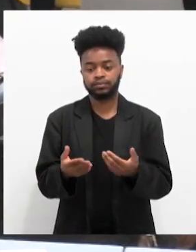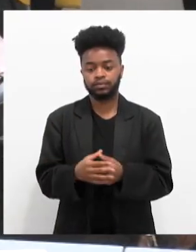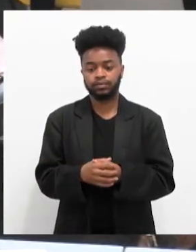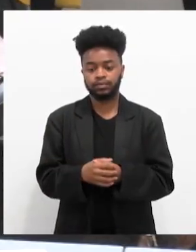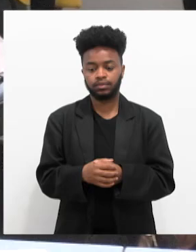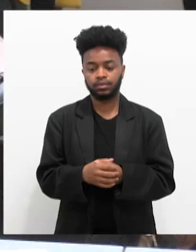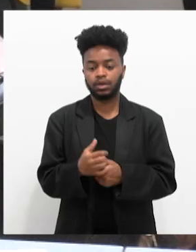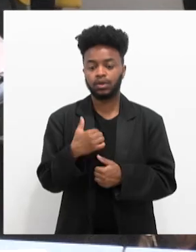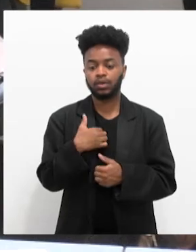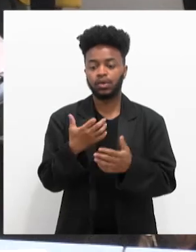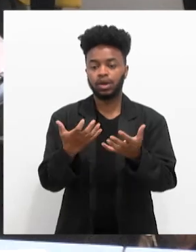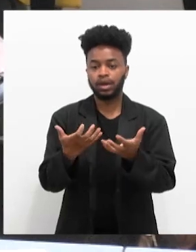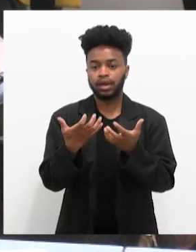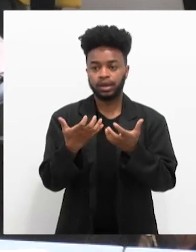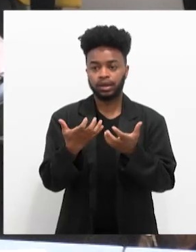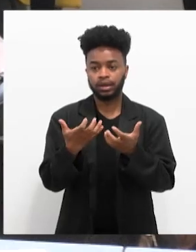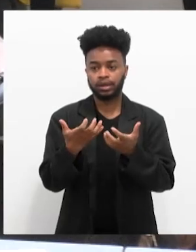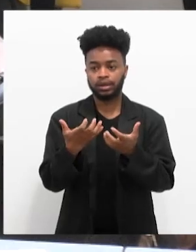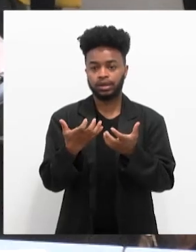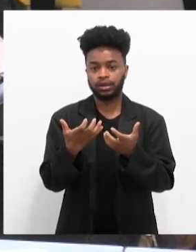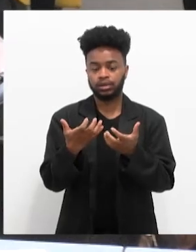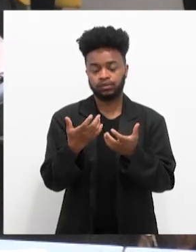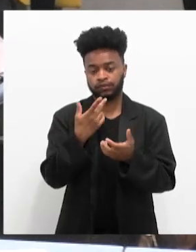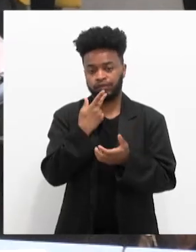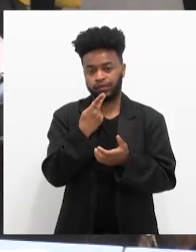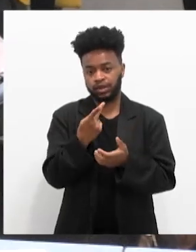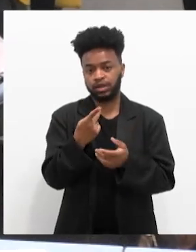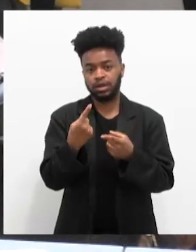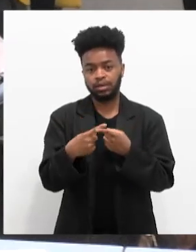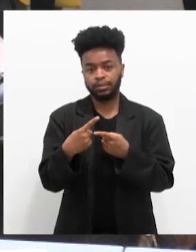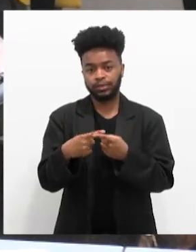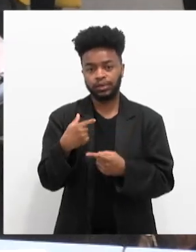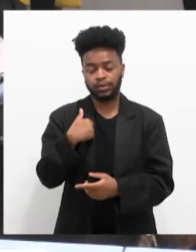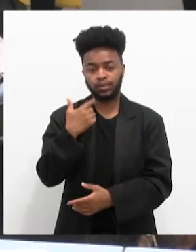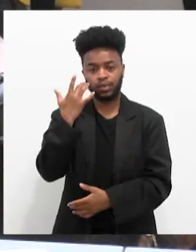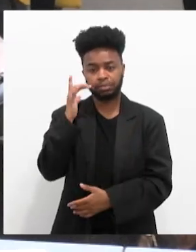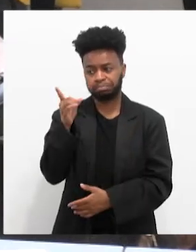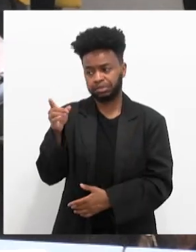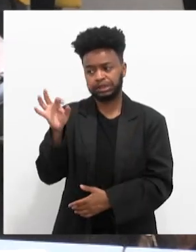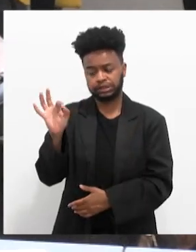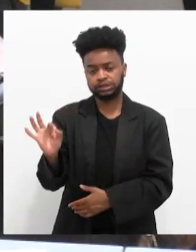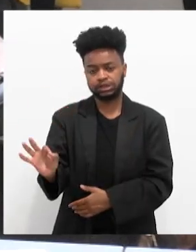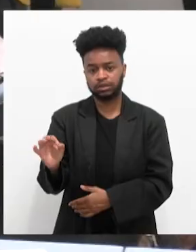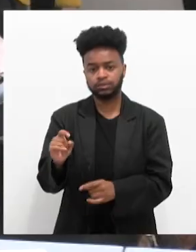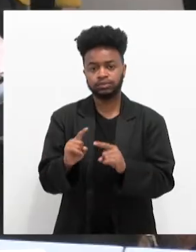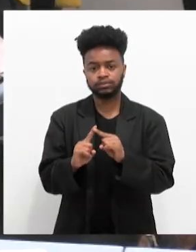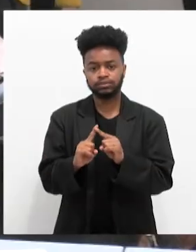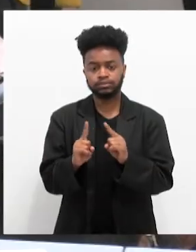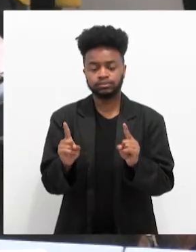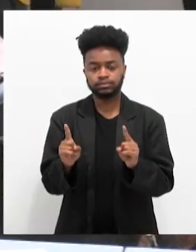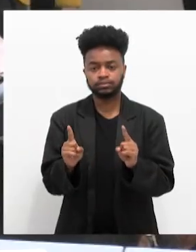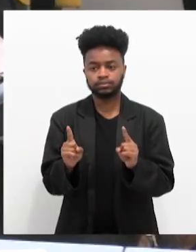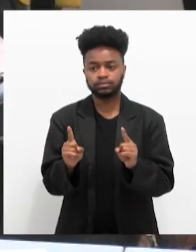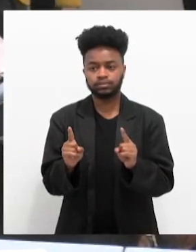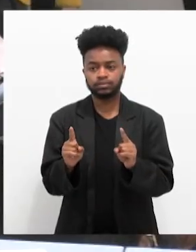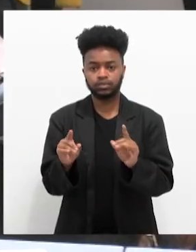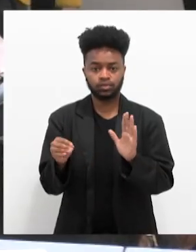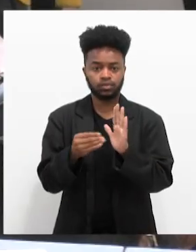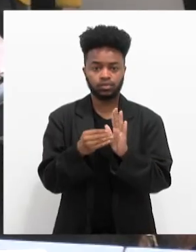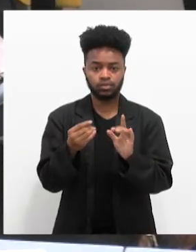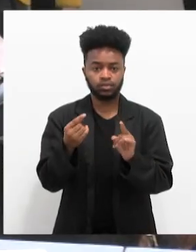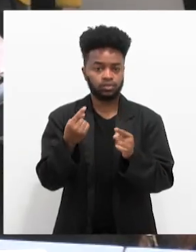eu queria só me pedir para falar, porque eu acho que o voto de Vossa Excelência está correto, mas Então a gente faz pela inconstitucionalidade,